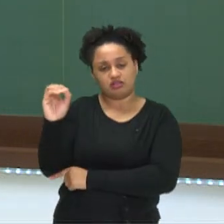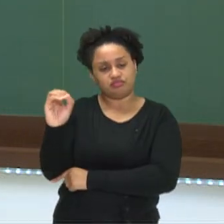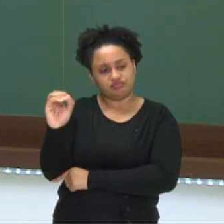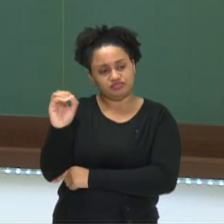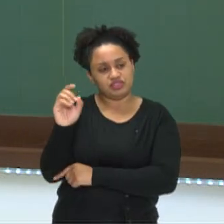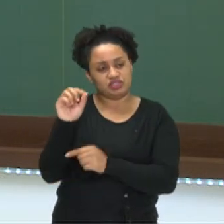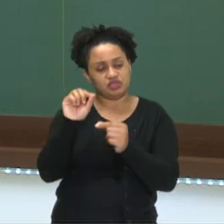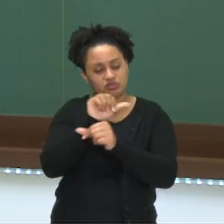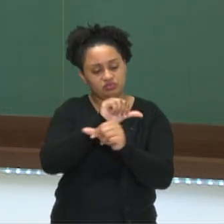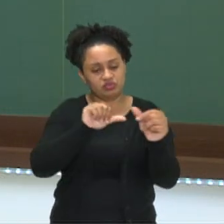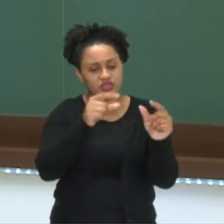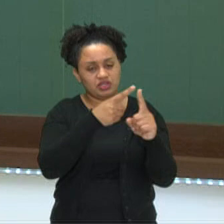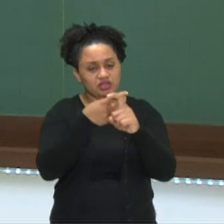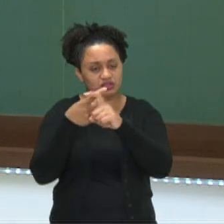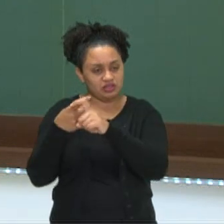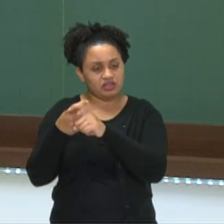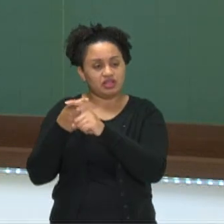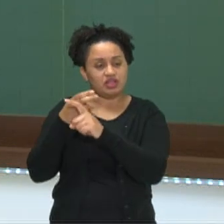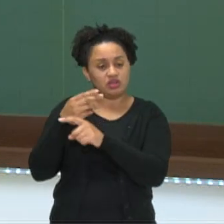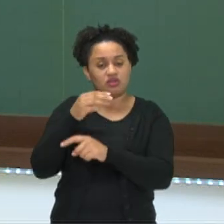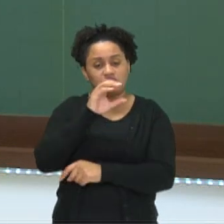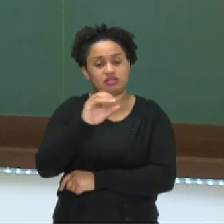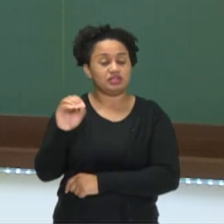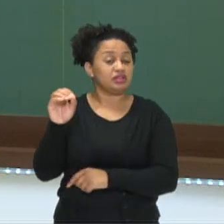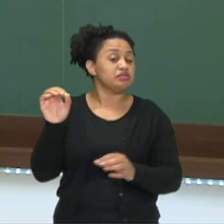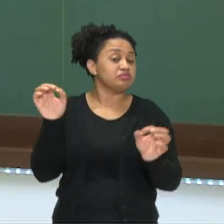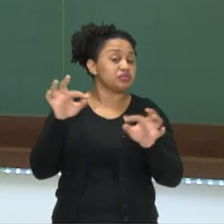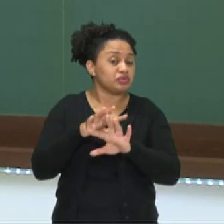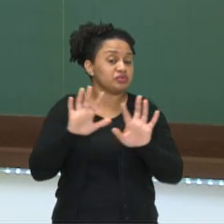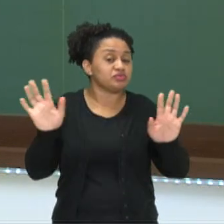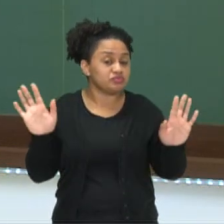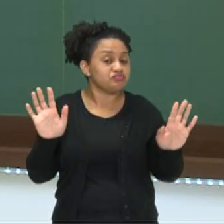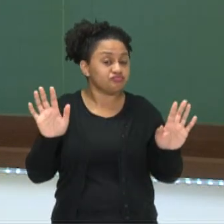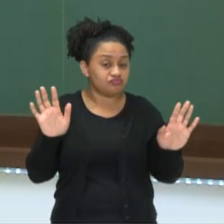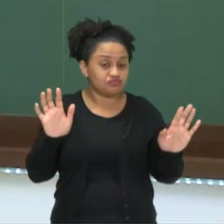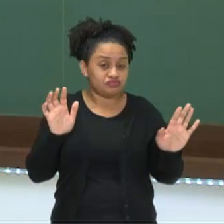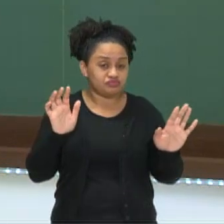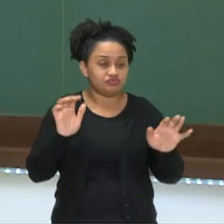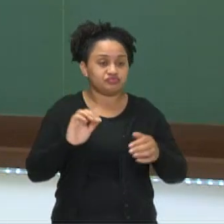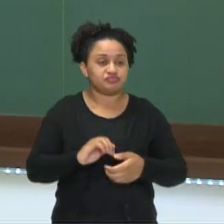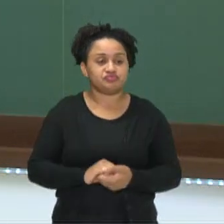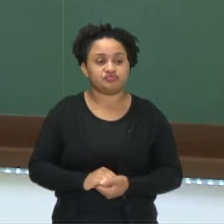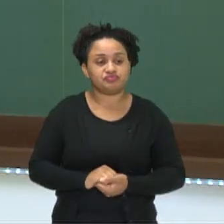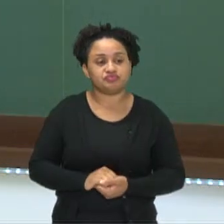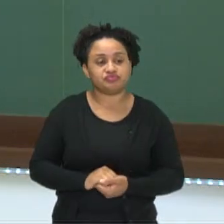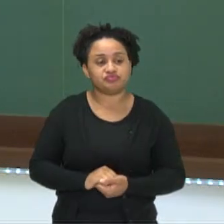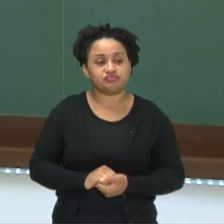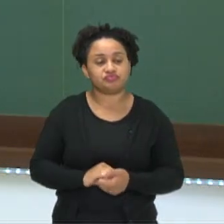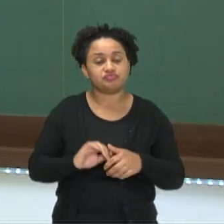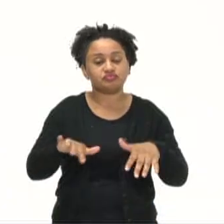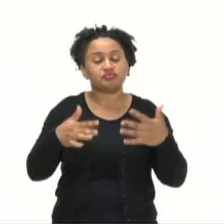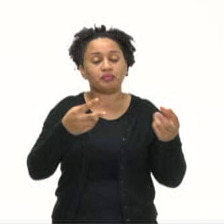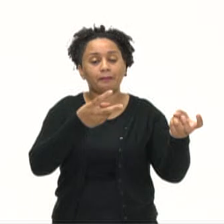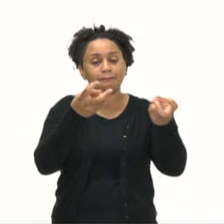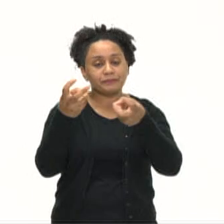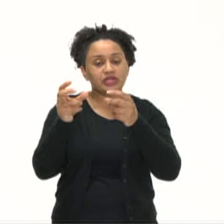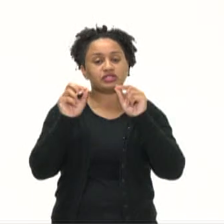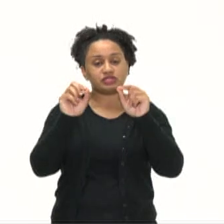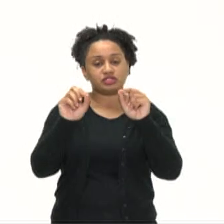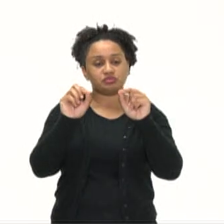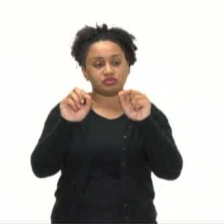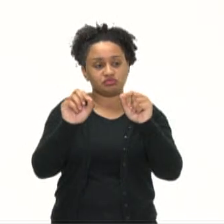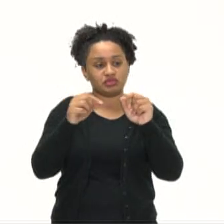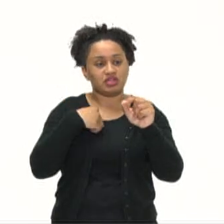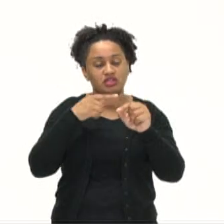numa multiplicação, igual a zero, fechou. Eu termino esse exercício. Então, olha lá. Veja que não se trata